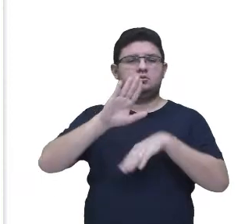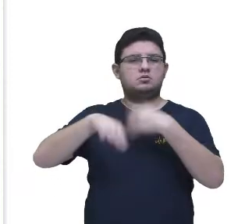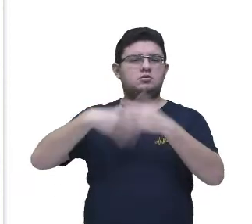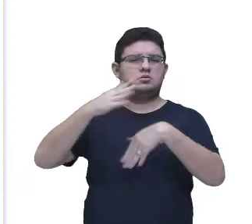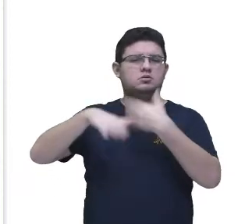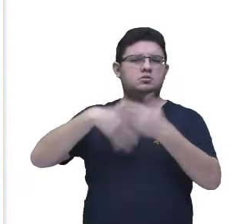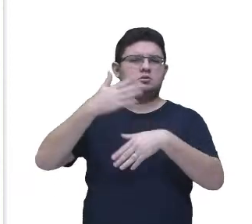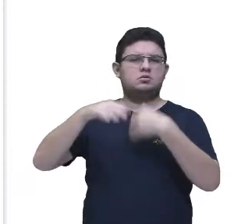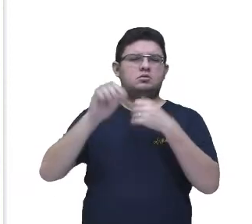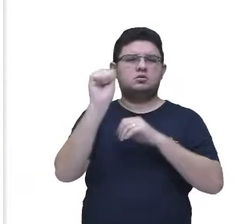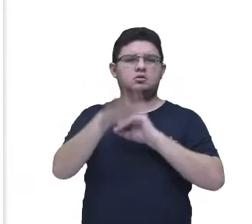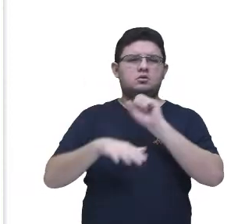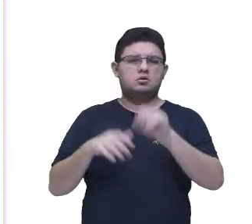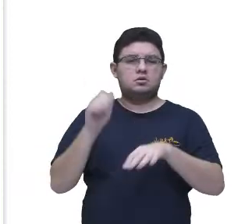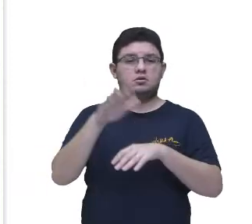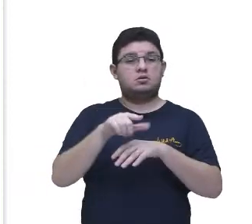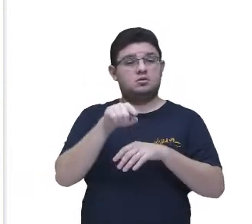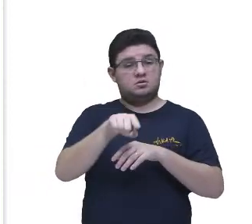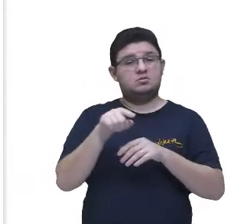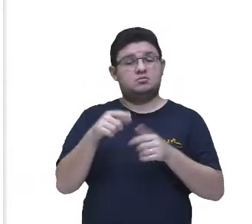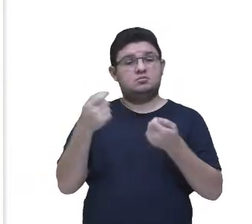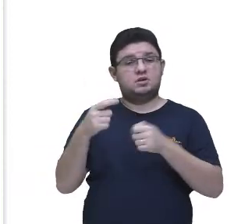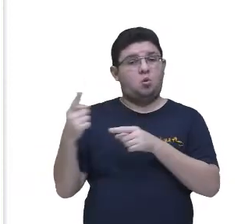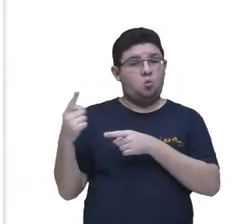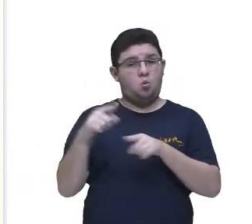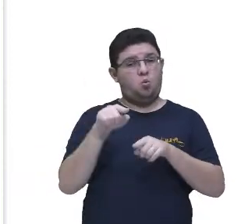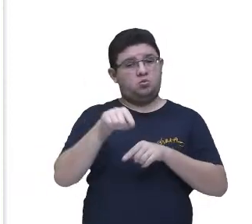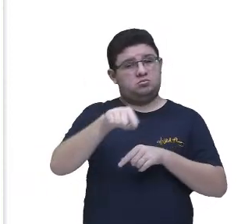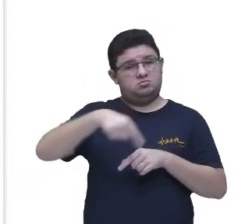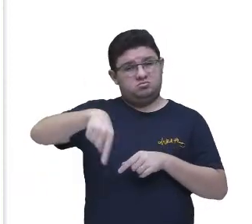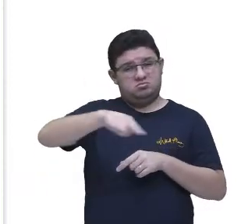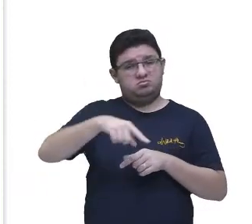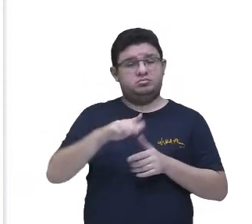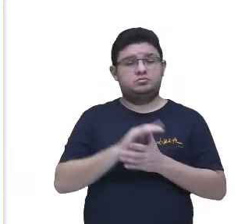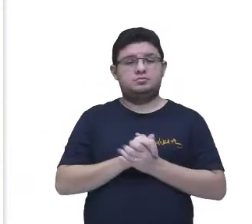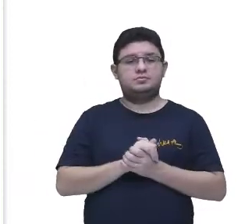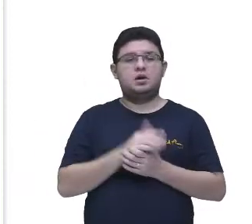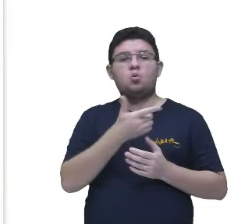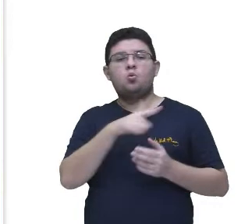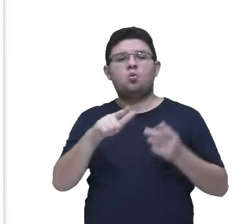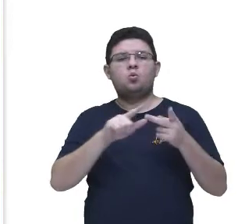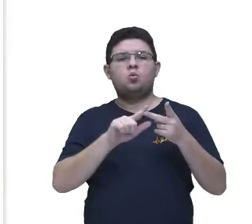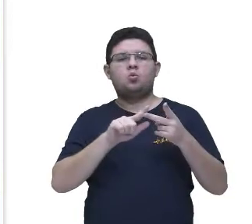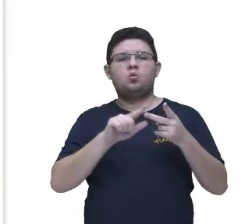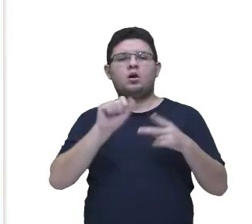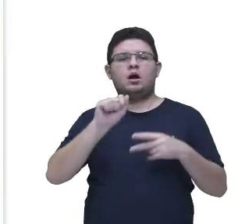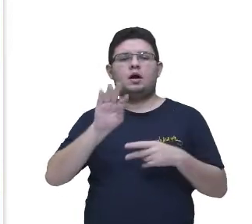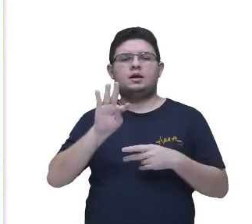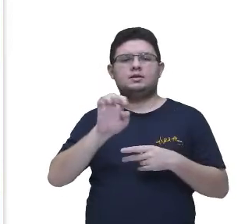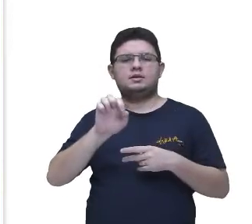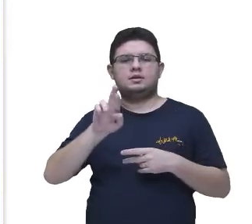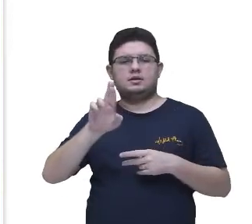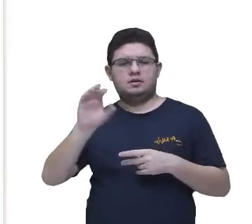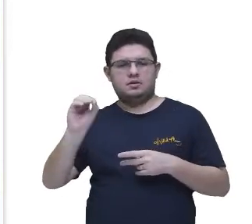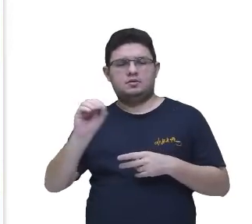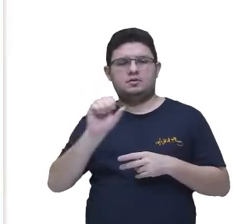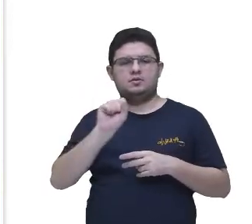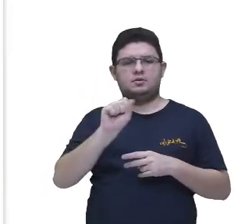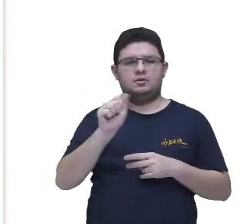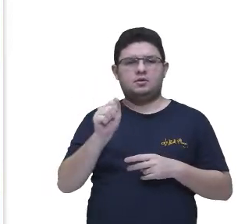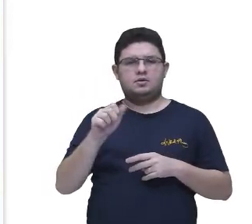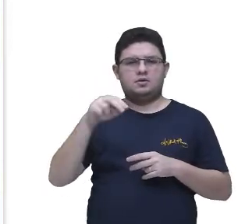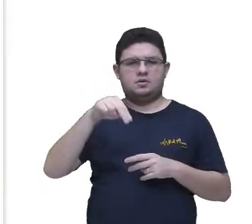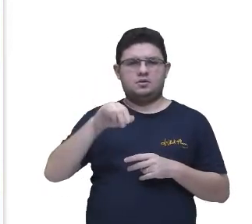ser combatido essa prática. E o aterro sanitário, que ele já assim é uma obra de engenharia que já vai